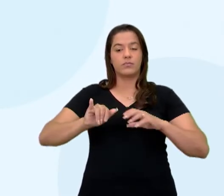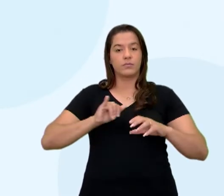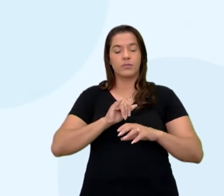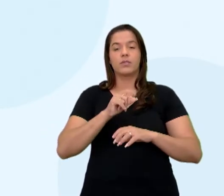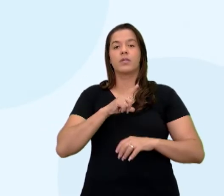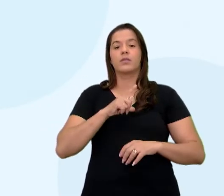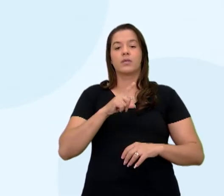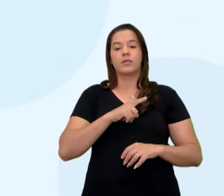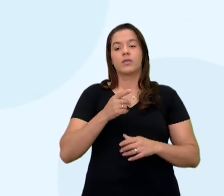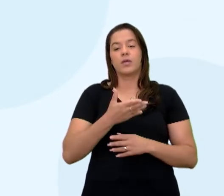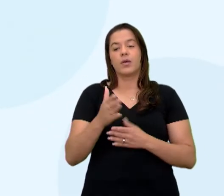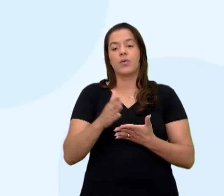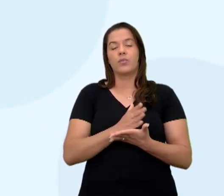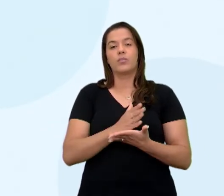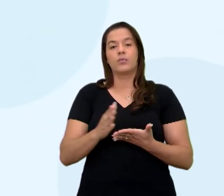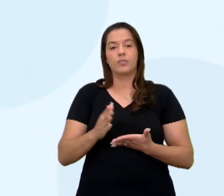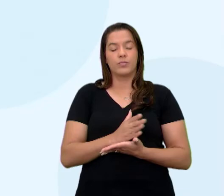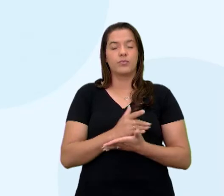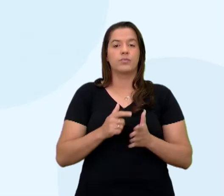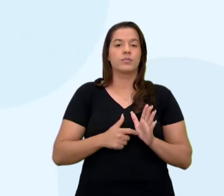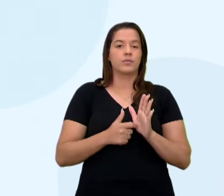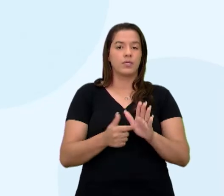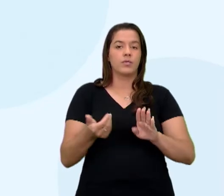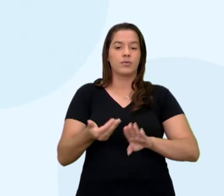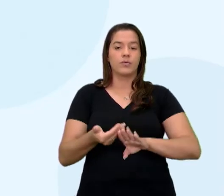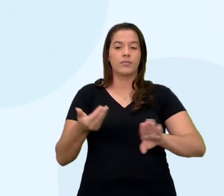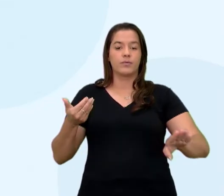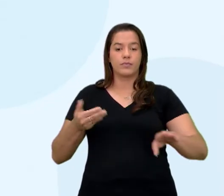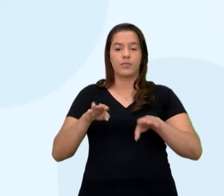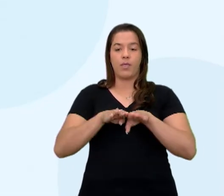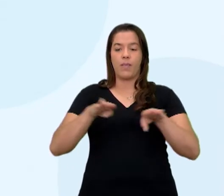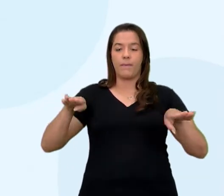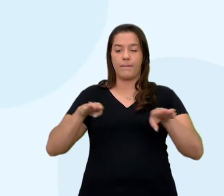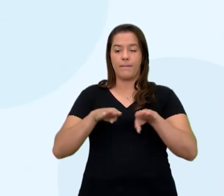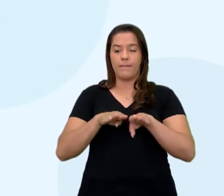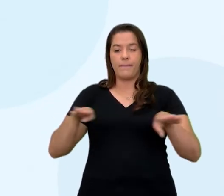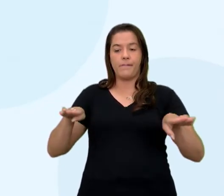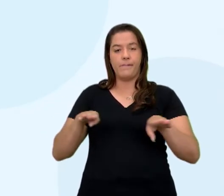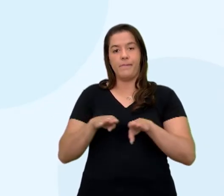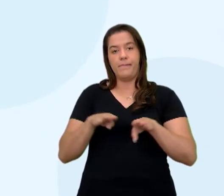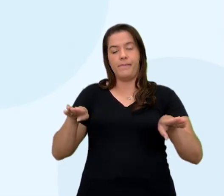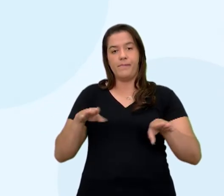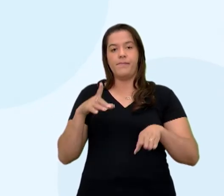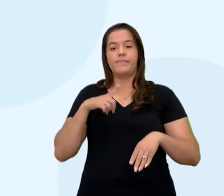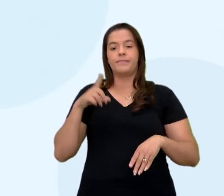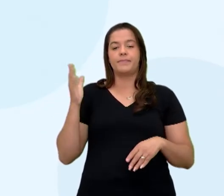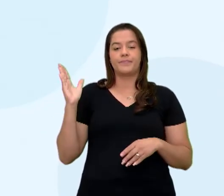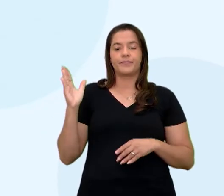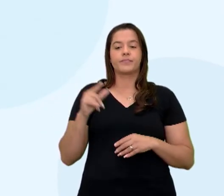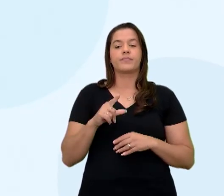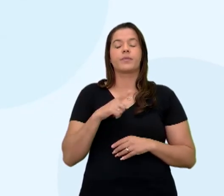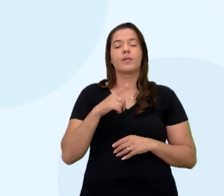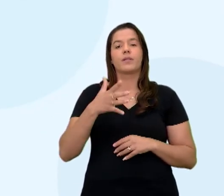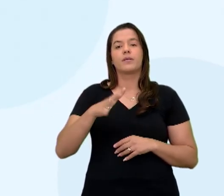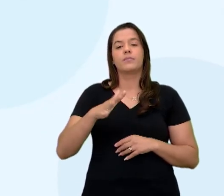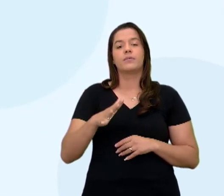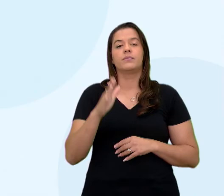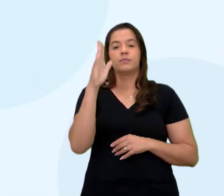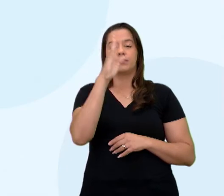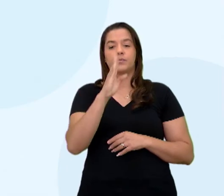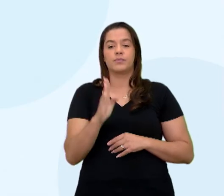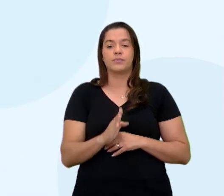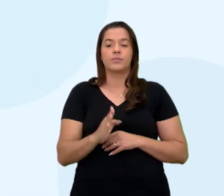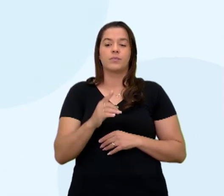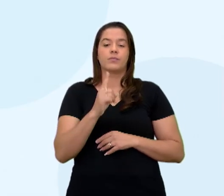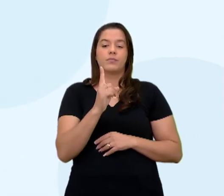cadeias aí acabam se originando aí pelo afastamento de placas tectônicas. Essa dorsal mesoatlântica ela tem mais ou menos 65